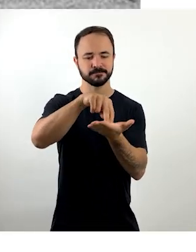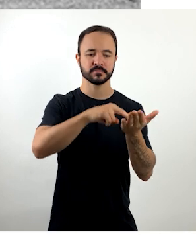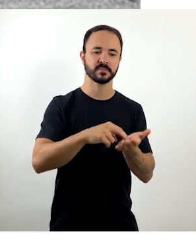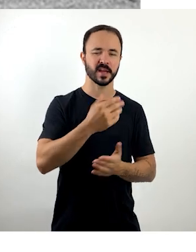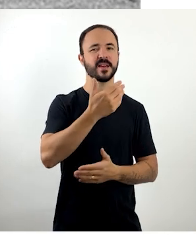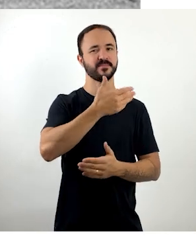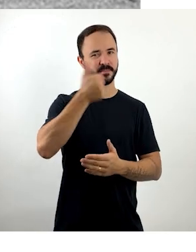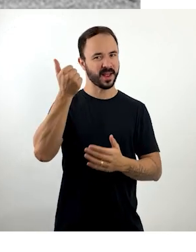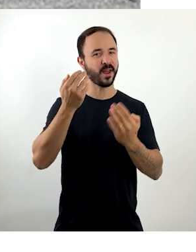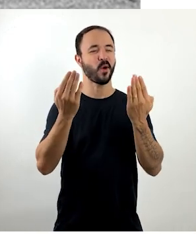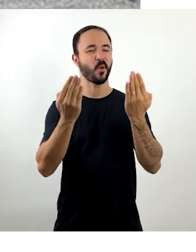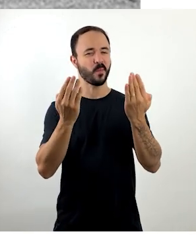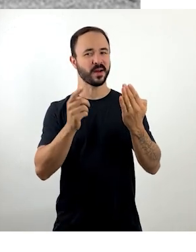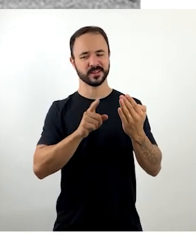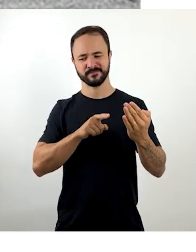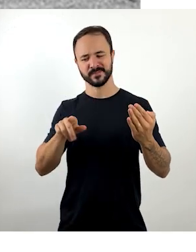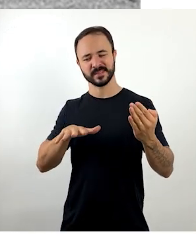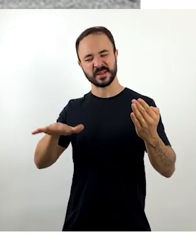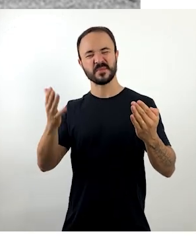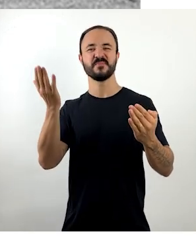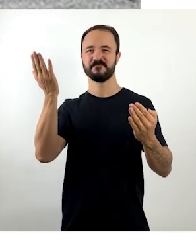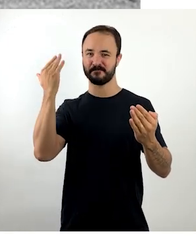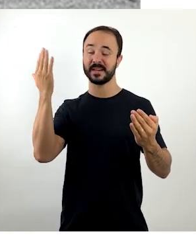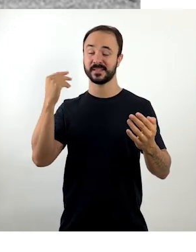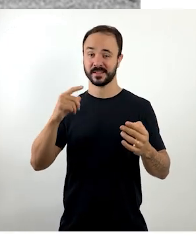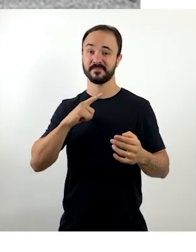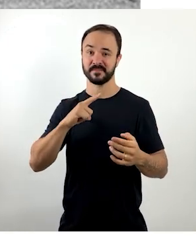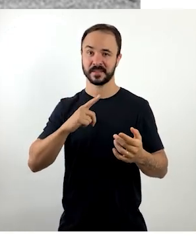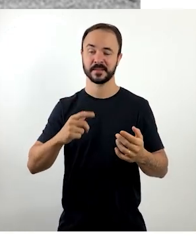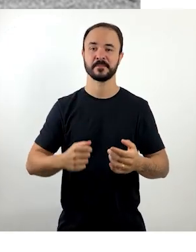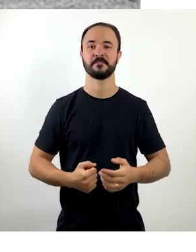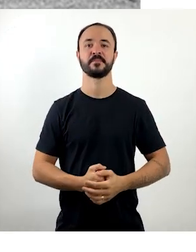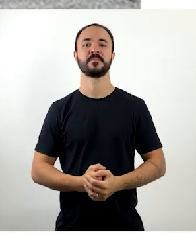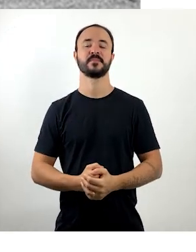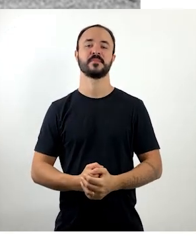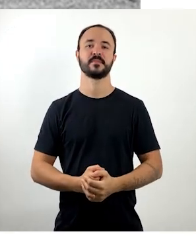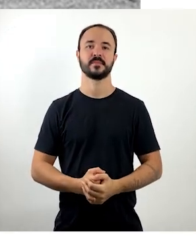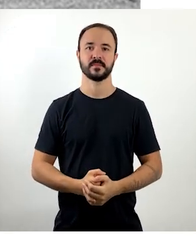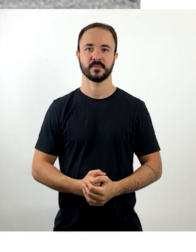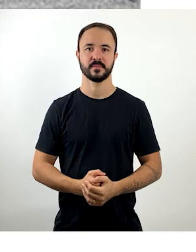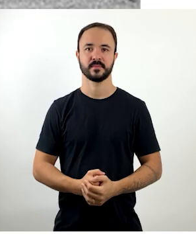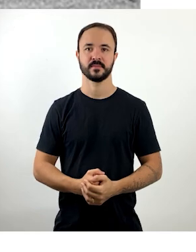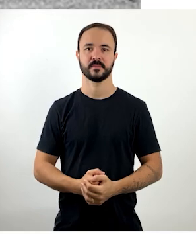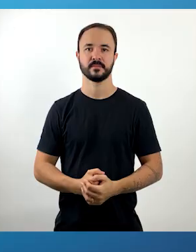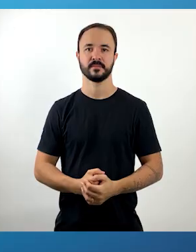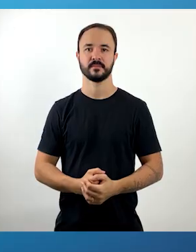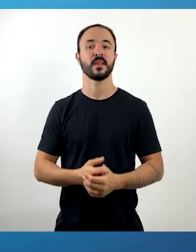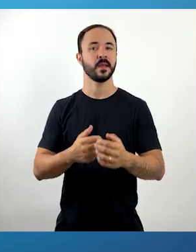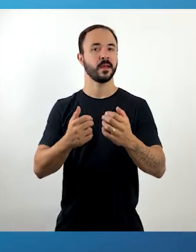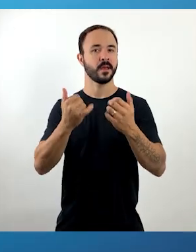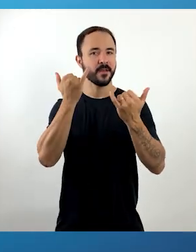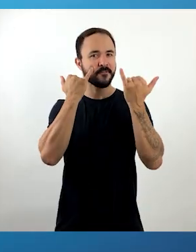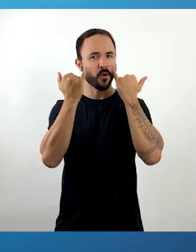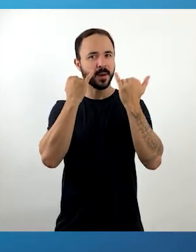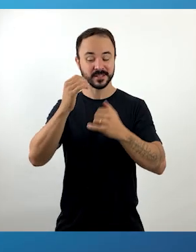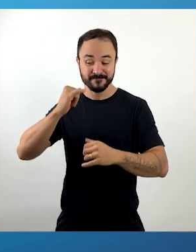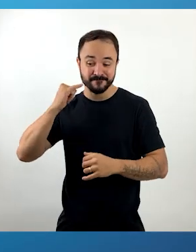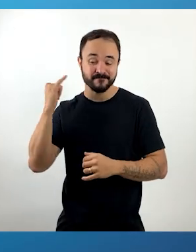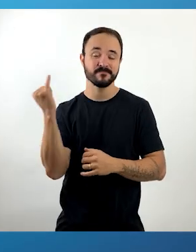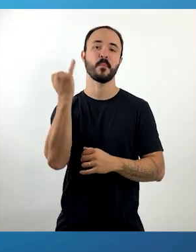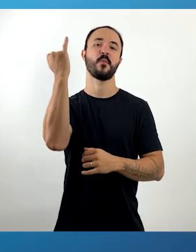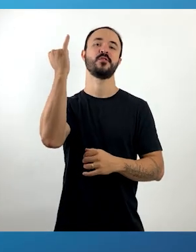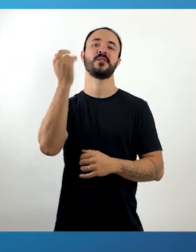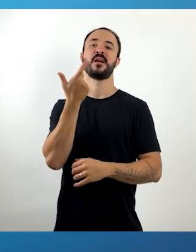melhor sobre aqueles primeiros skates utilizado ali no início da M modidade certo uma outra informação